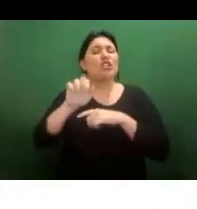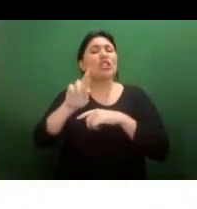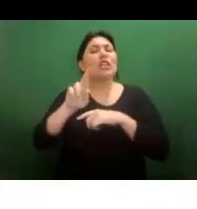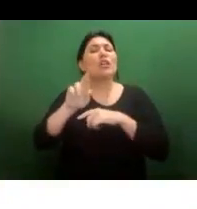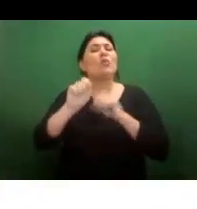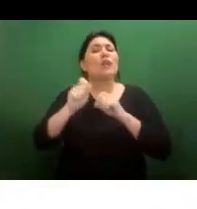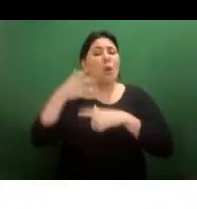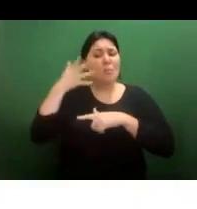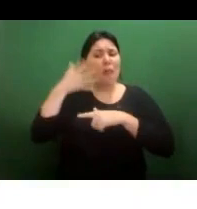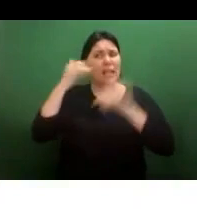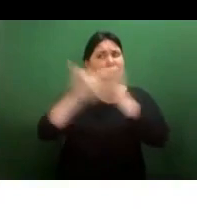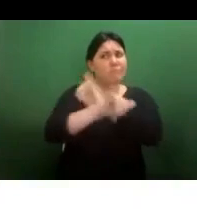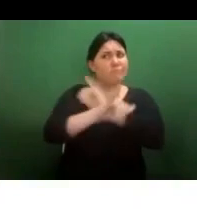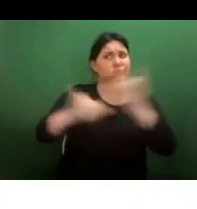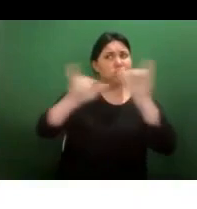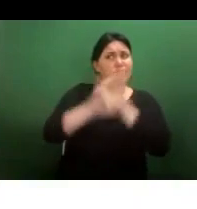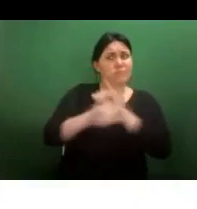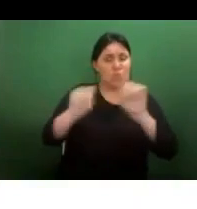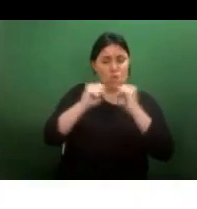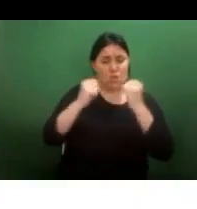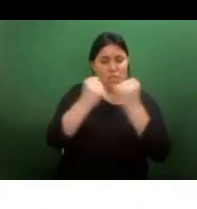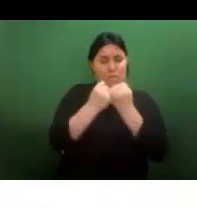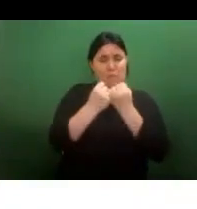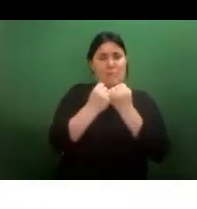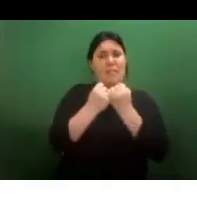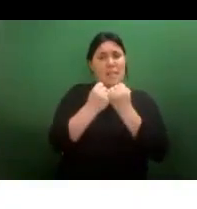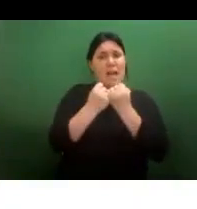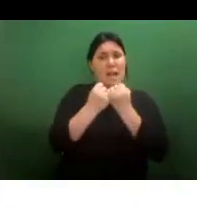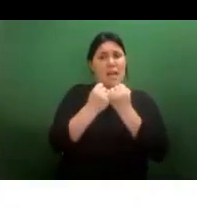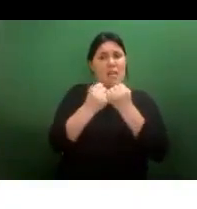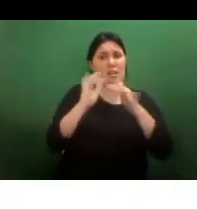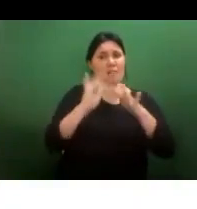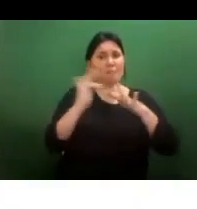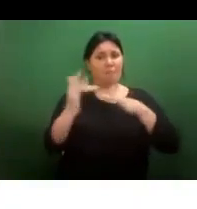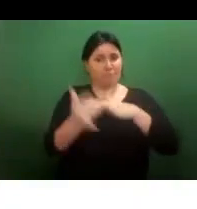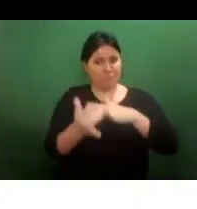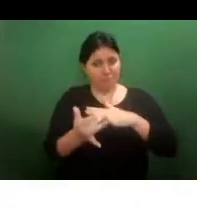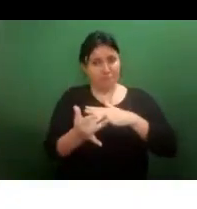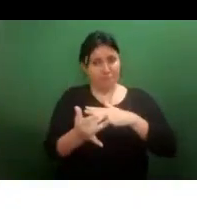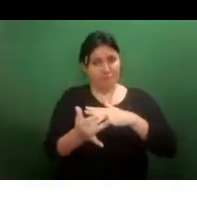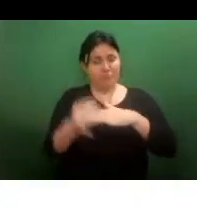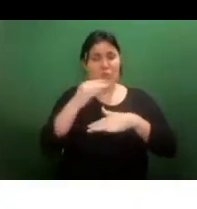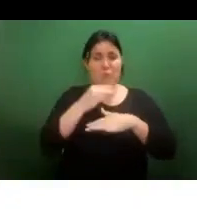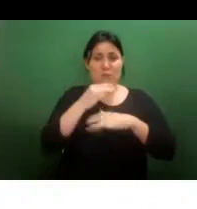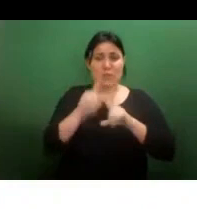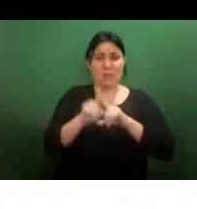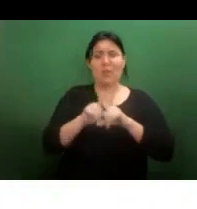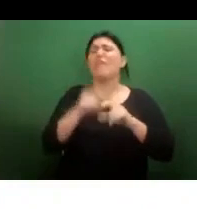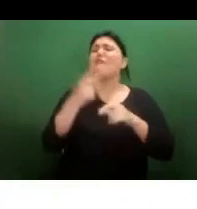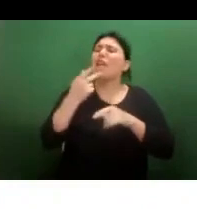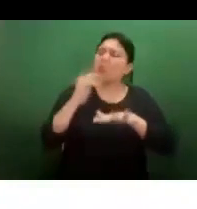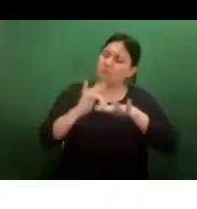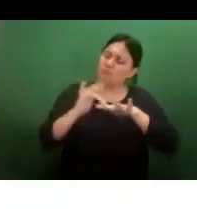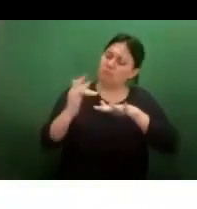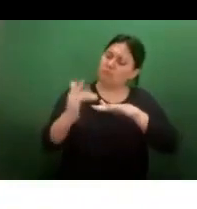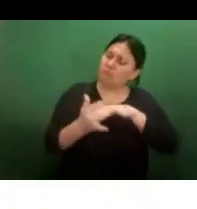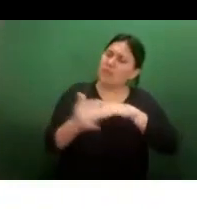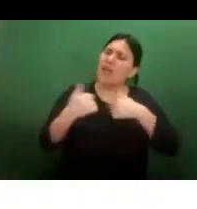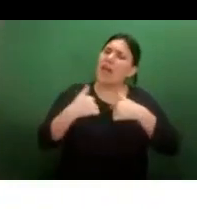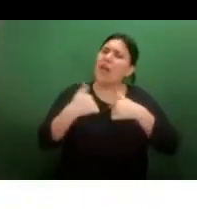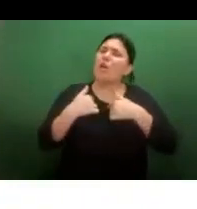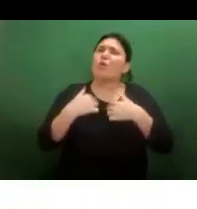e acontecimentos do nosso seminário nas redes sociais da Rede de Museus. E falando das redes sociais, eu cito também aqui